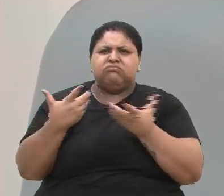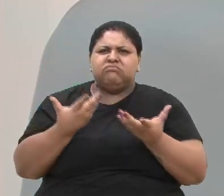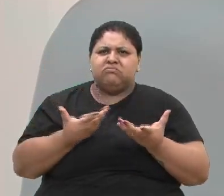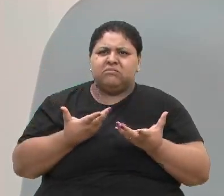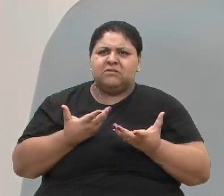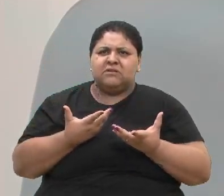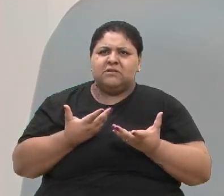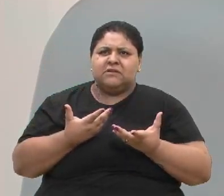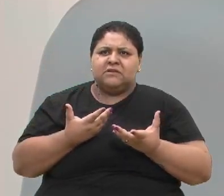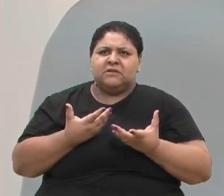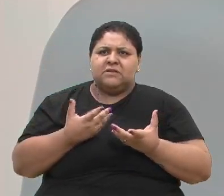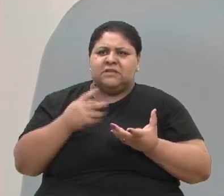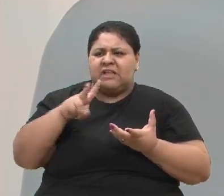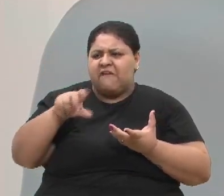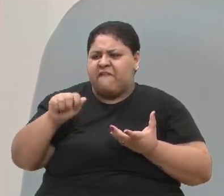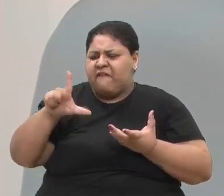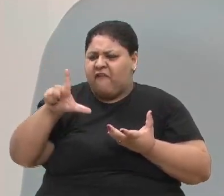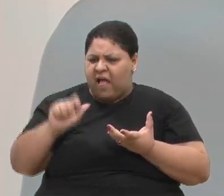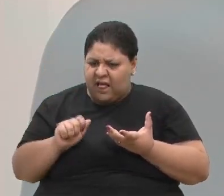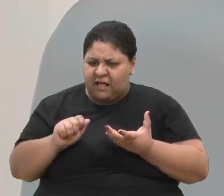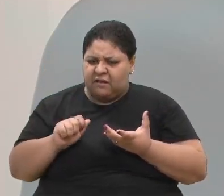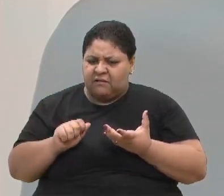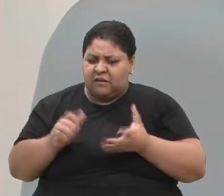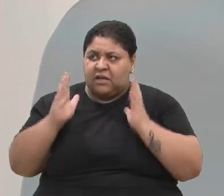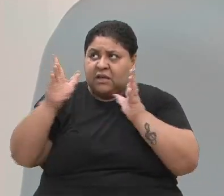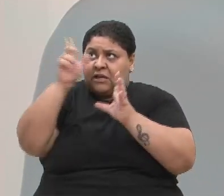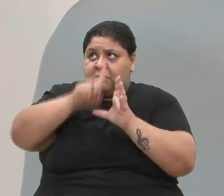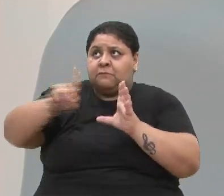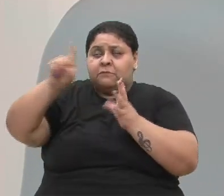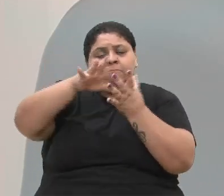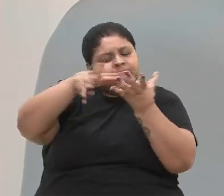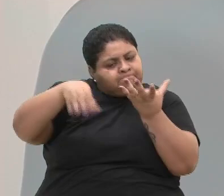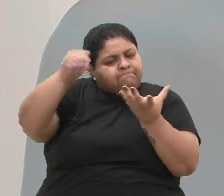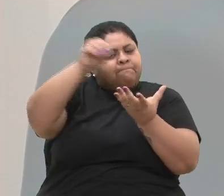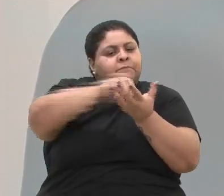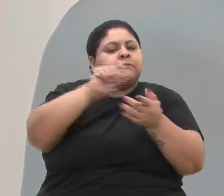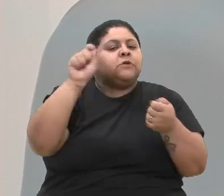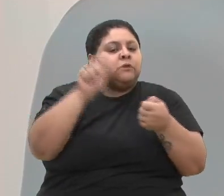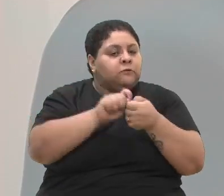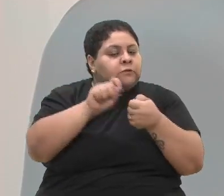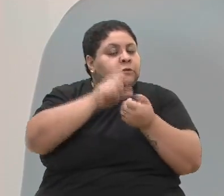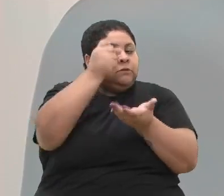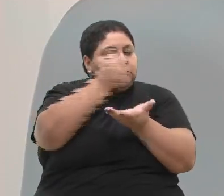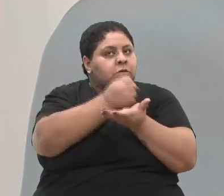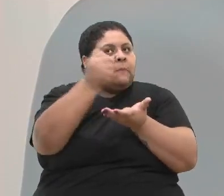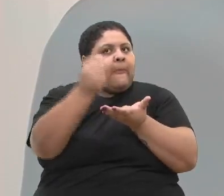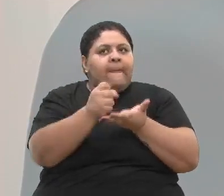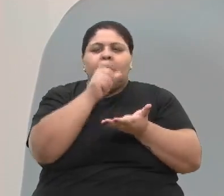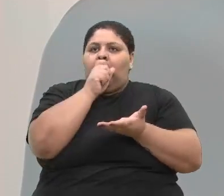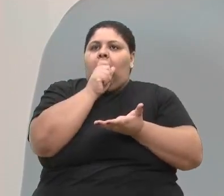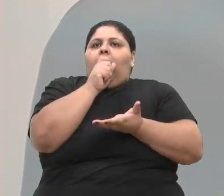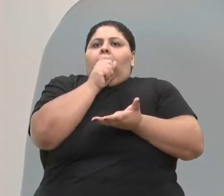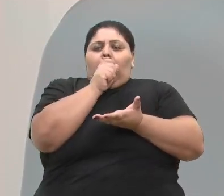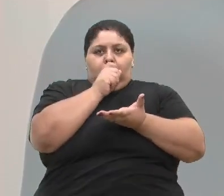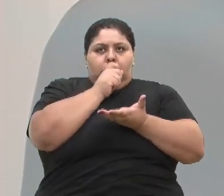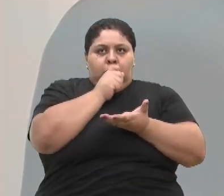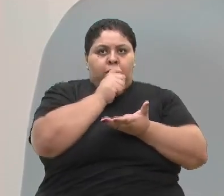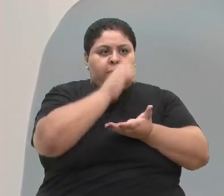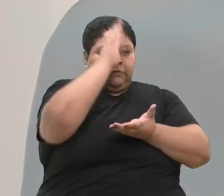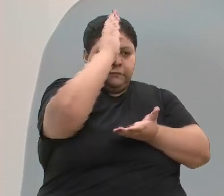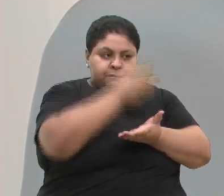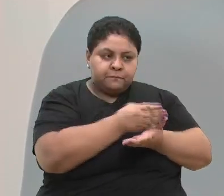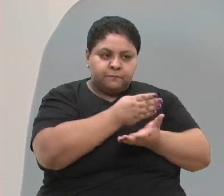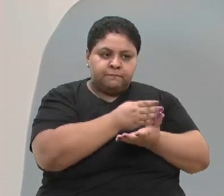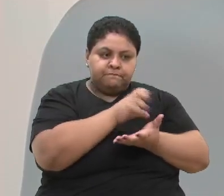das valas, e que graças a Deus a Codeca que está fazendo num contrato direto Samay